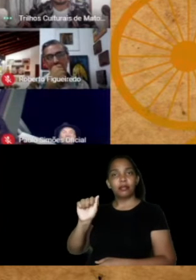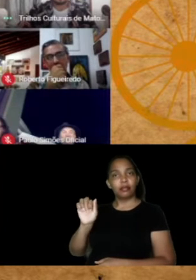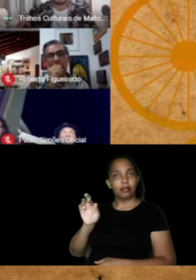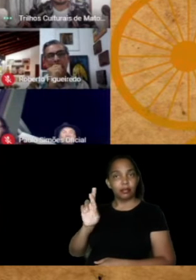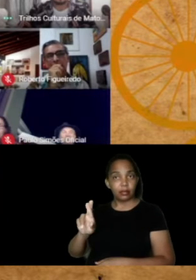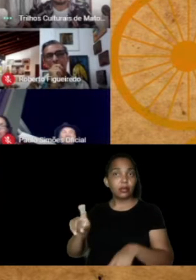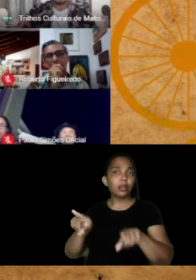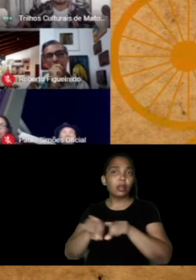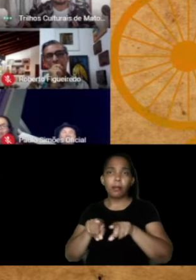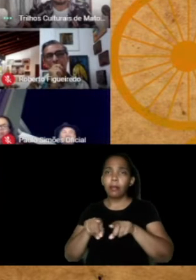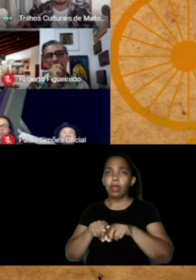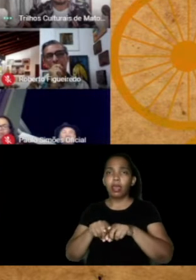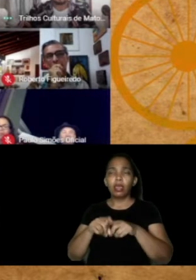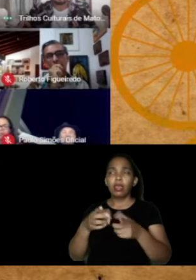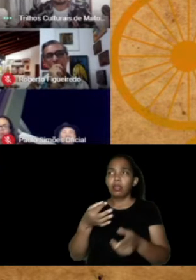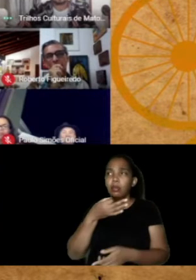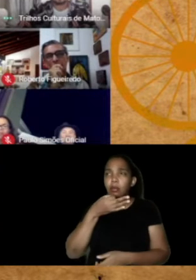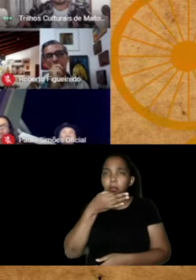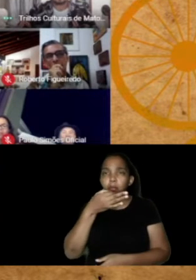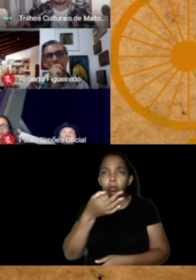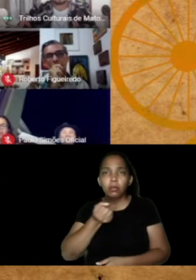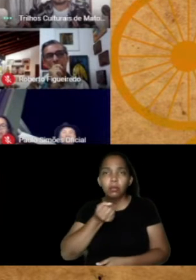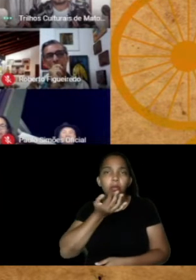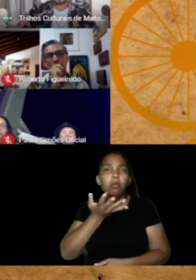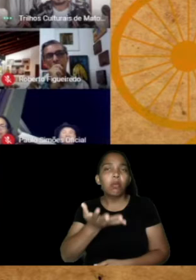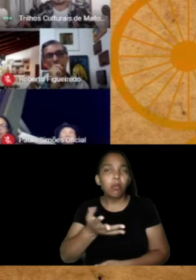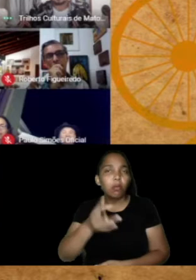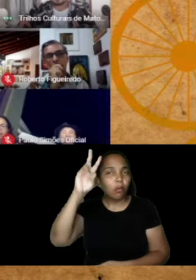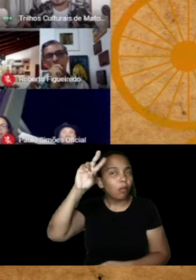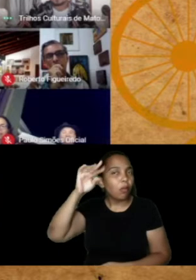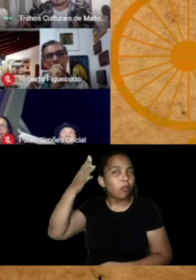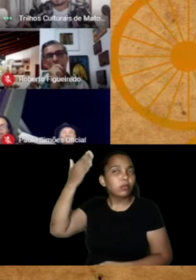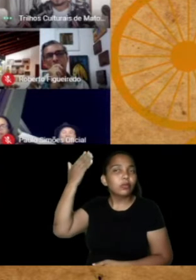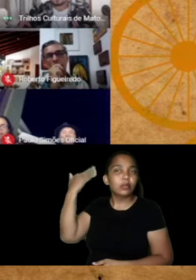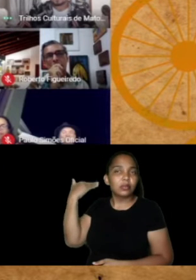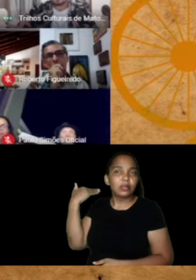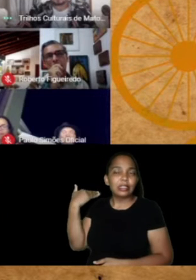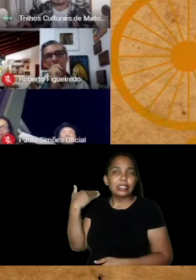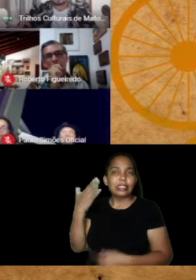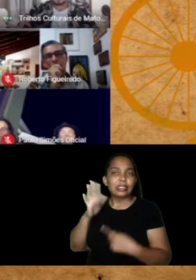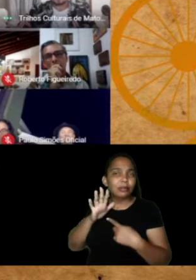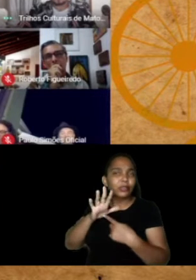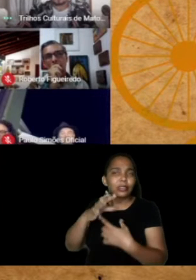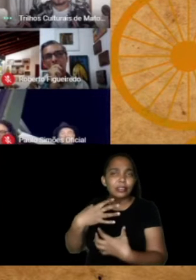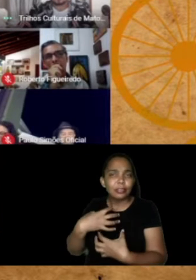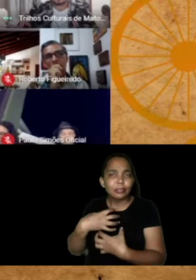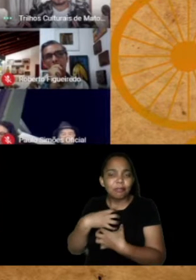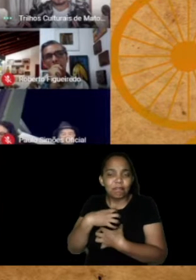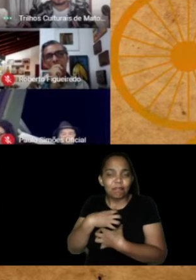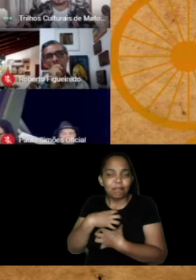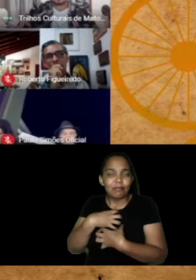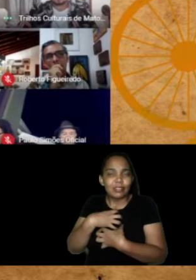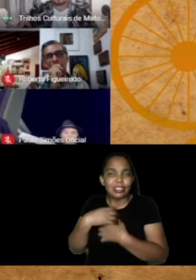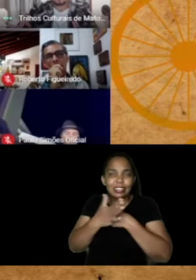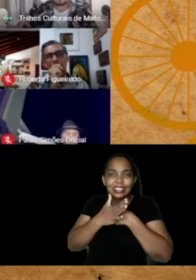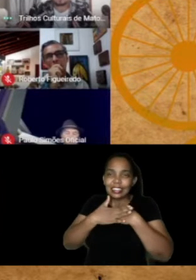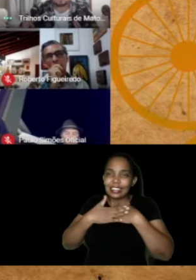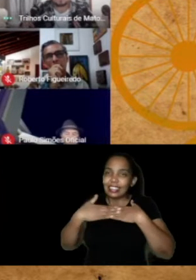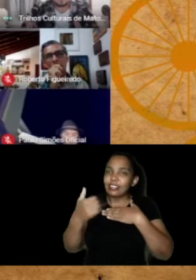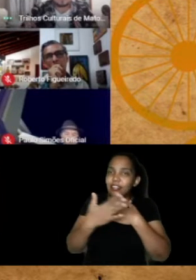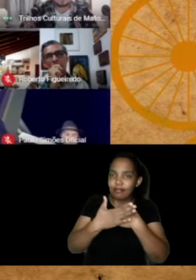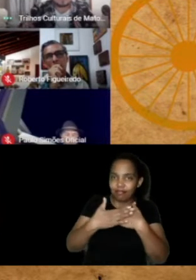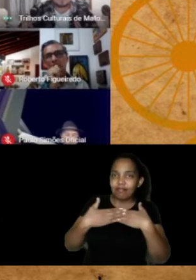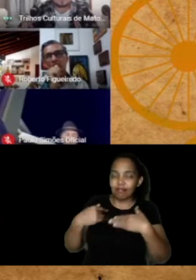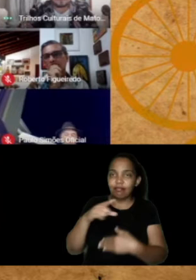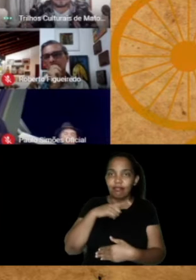que retratam muito esse afeto, esse apego que nós temos pela ferrovia. O